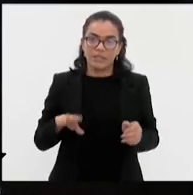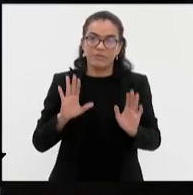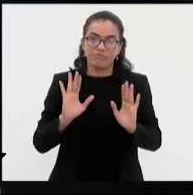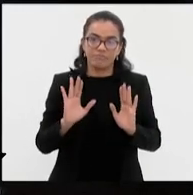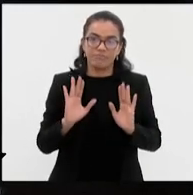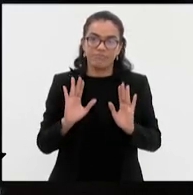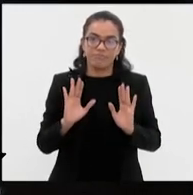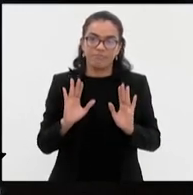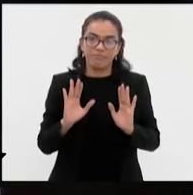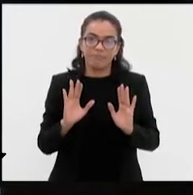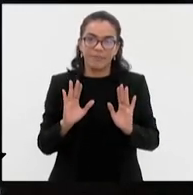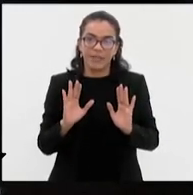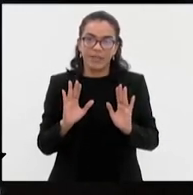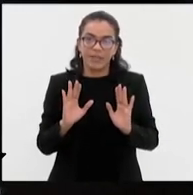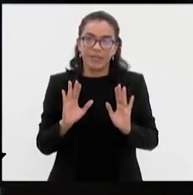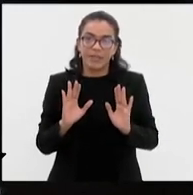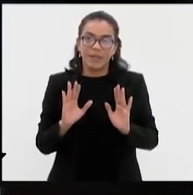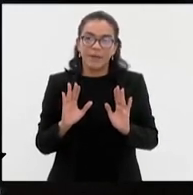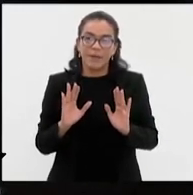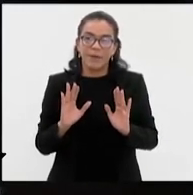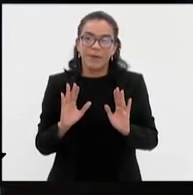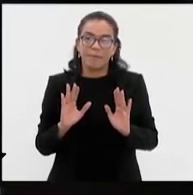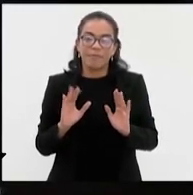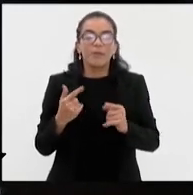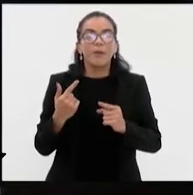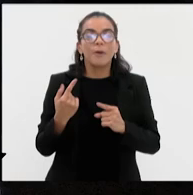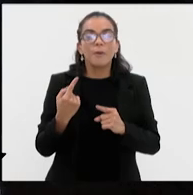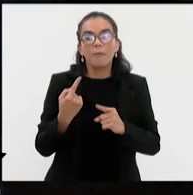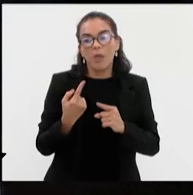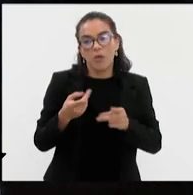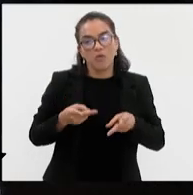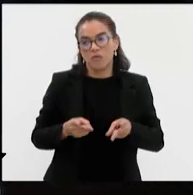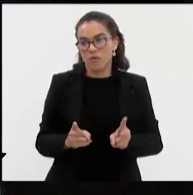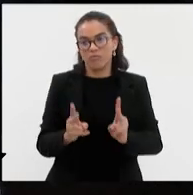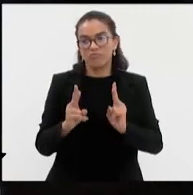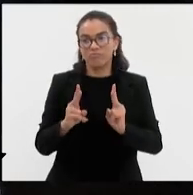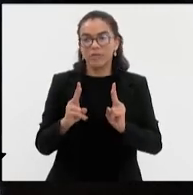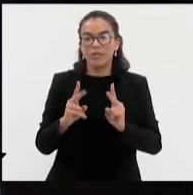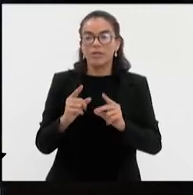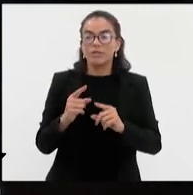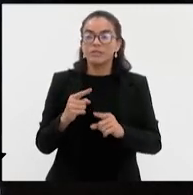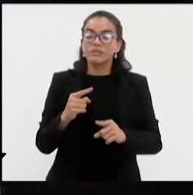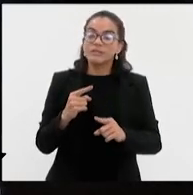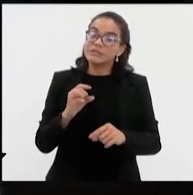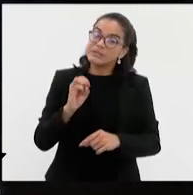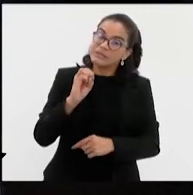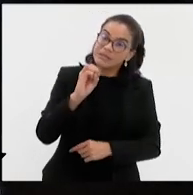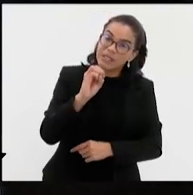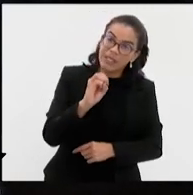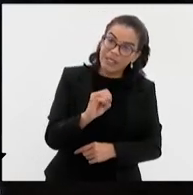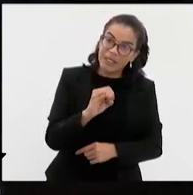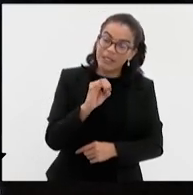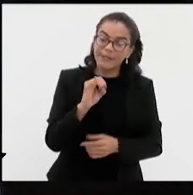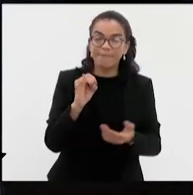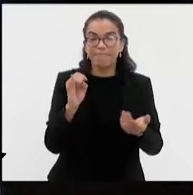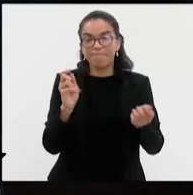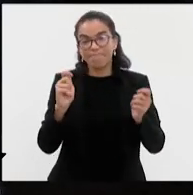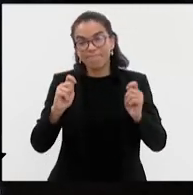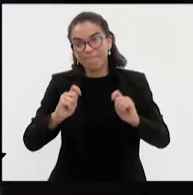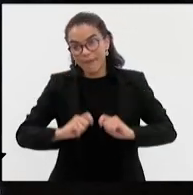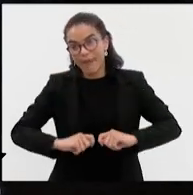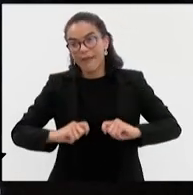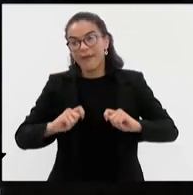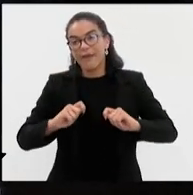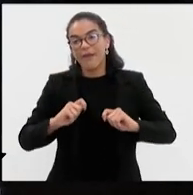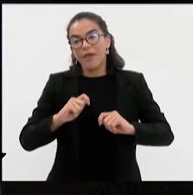apartear. Para o processo prosseguir, se me couber votar,